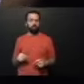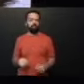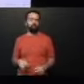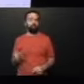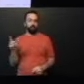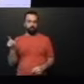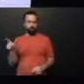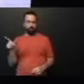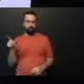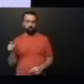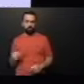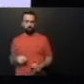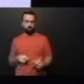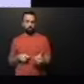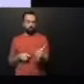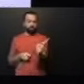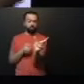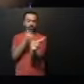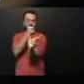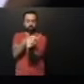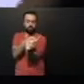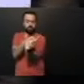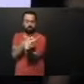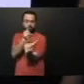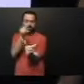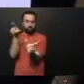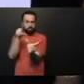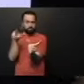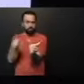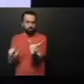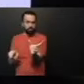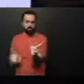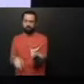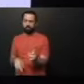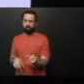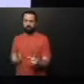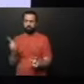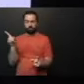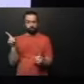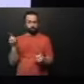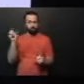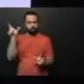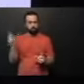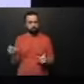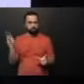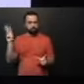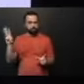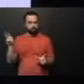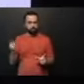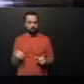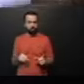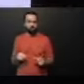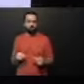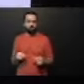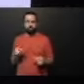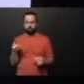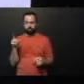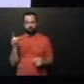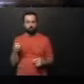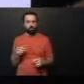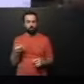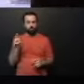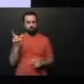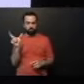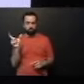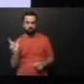juízo, cozinha. O Z no meio da palavrinha. Lista 3, faz,